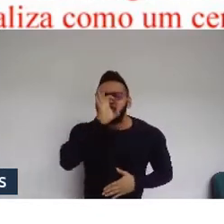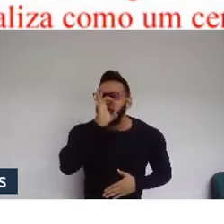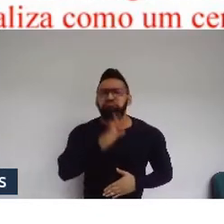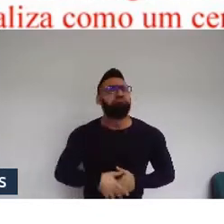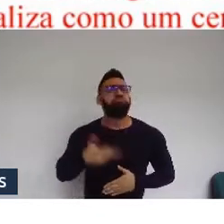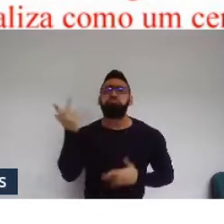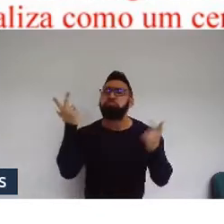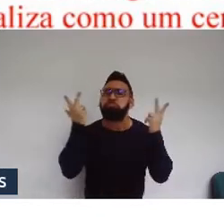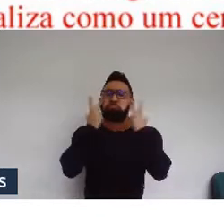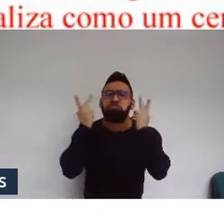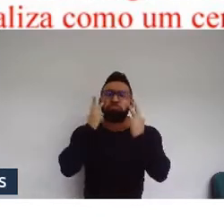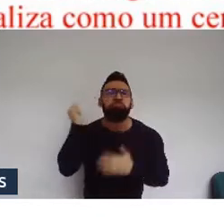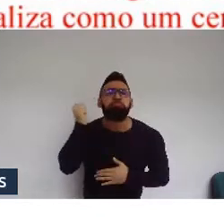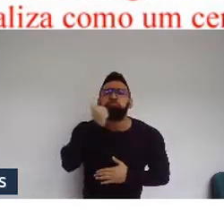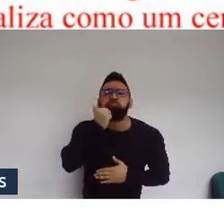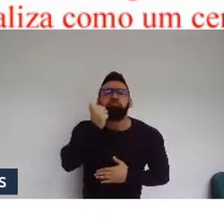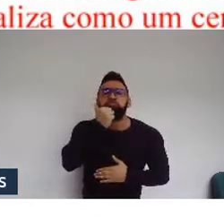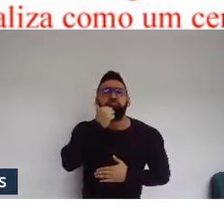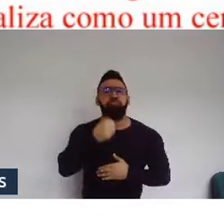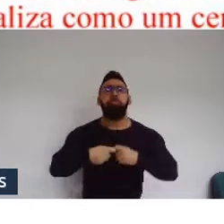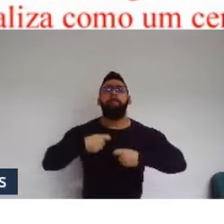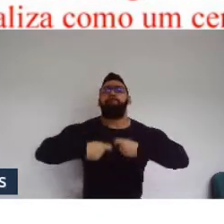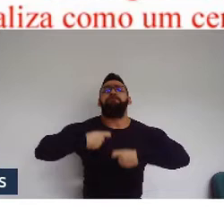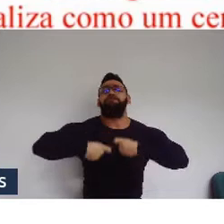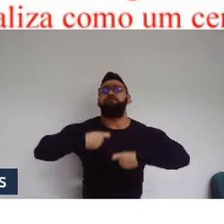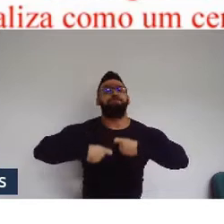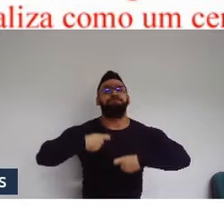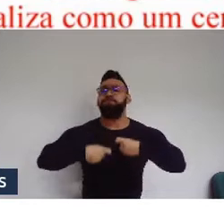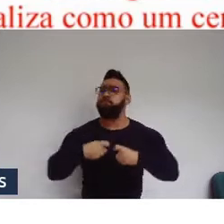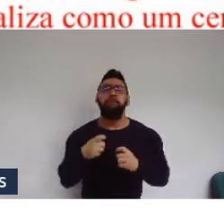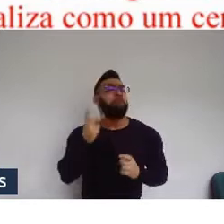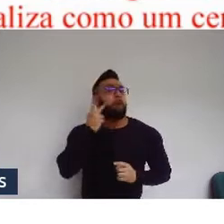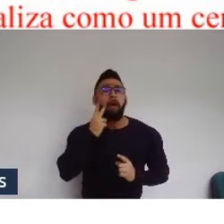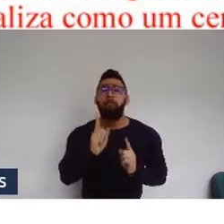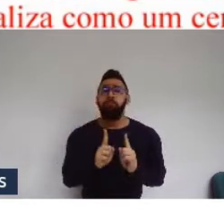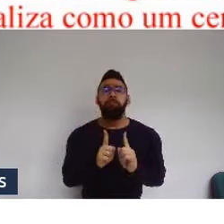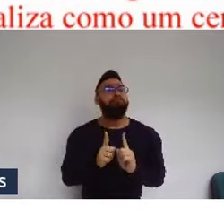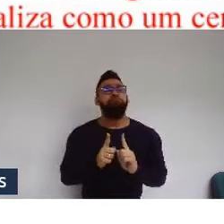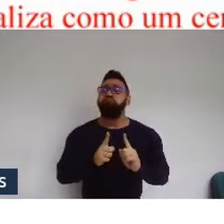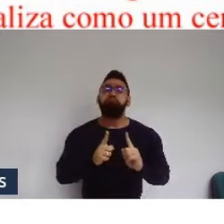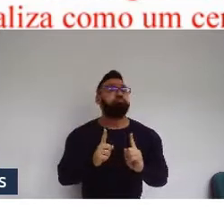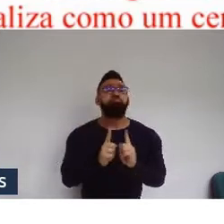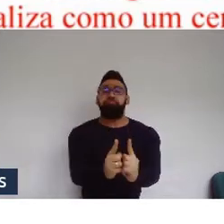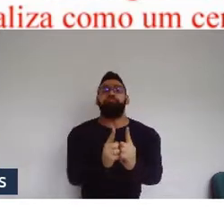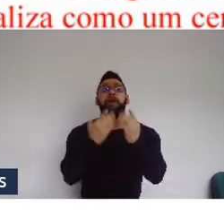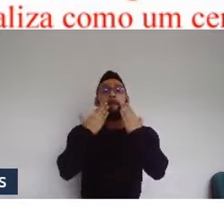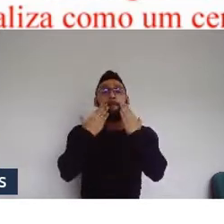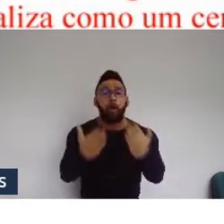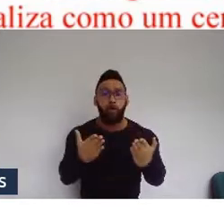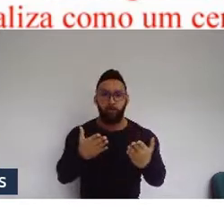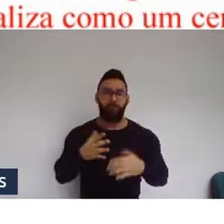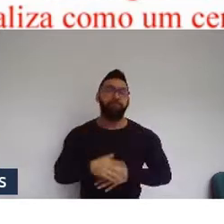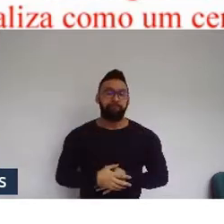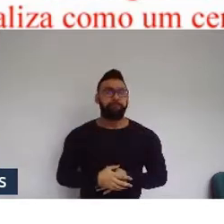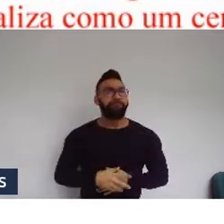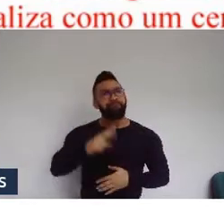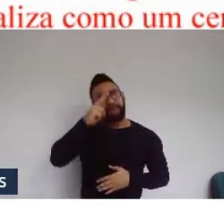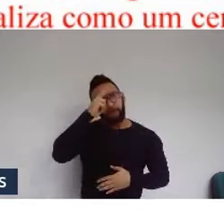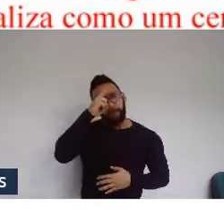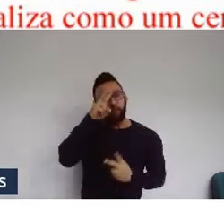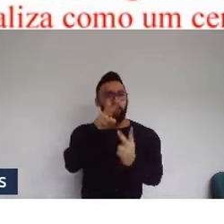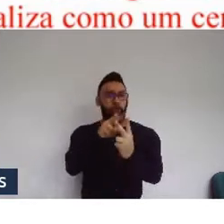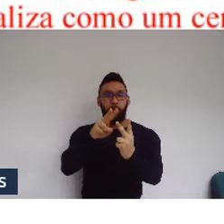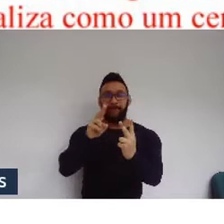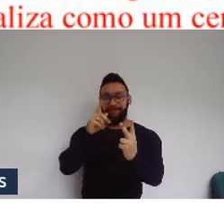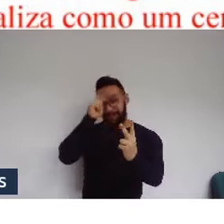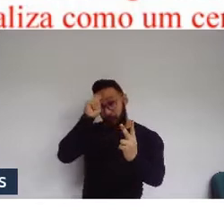e quando estava fazendo esse texto, aliás, na verdade, depois de ter feito o texto, eu lembrei desses dois